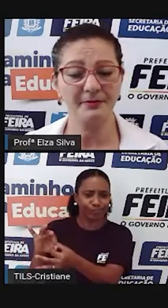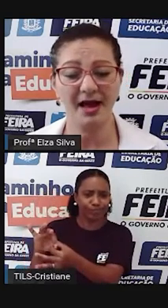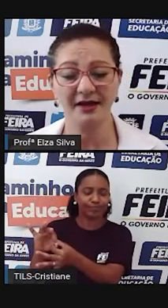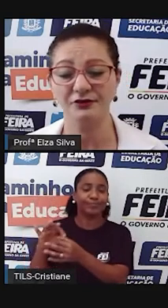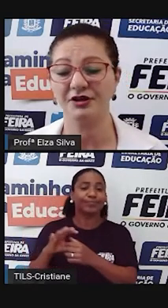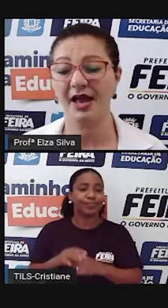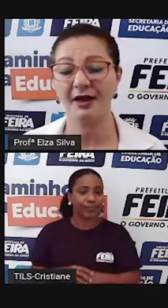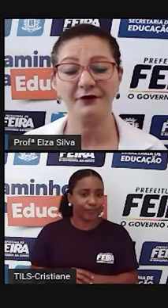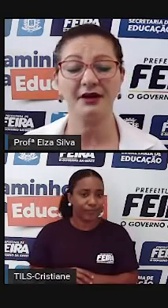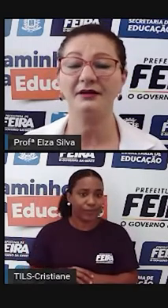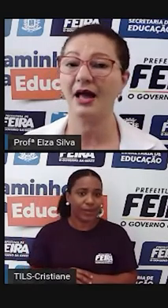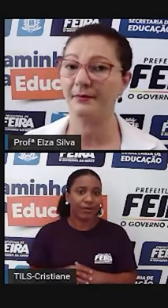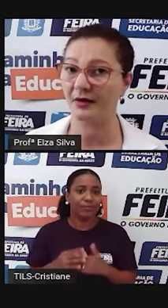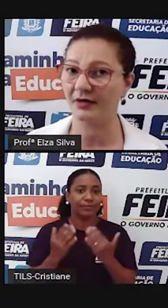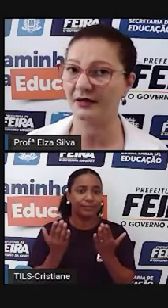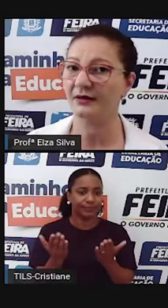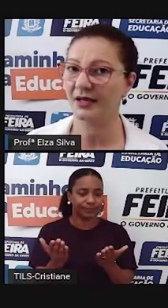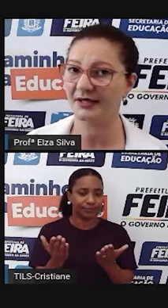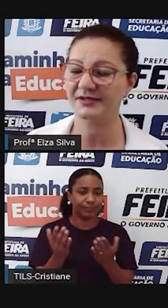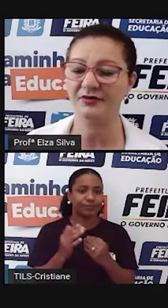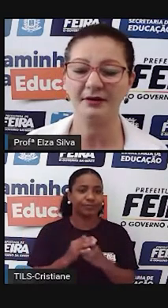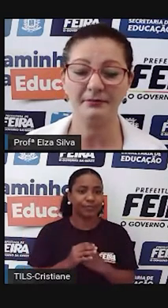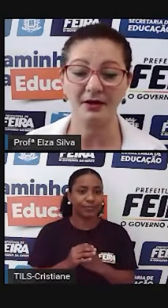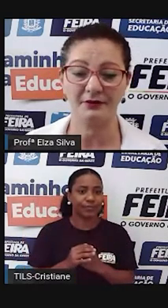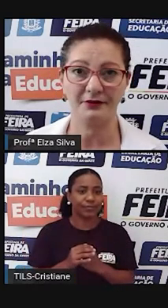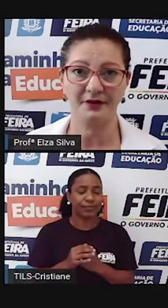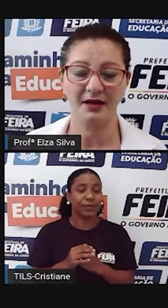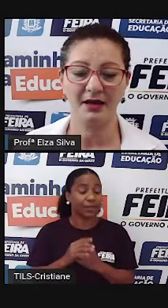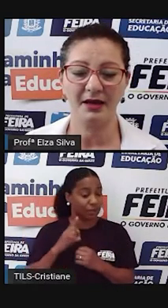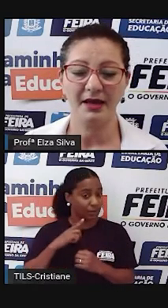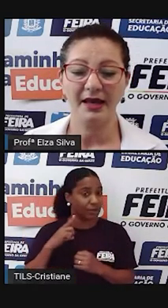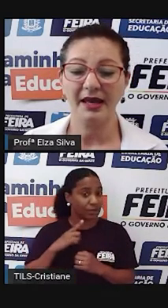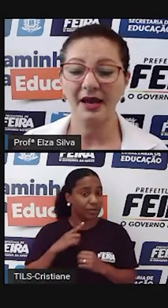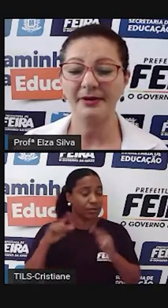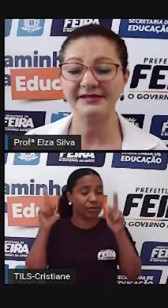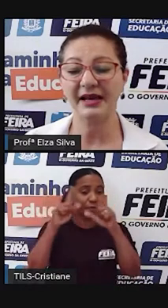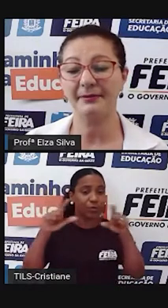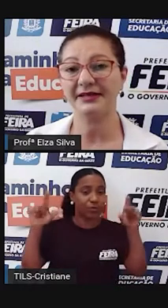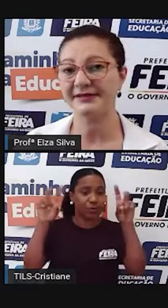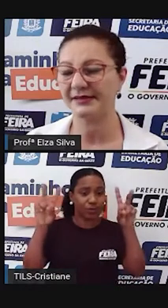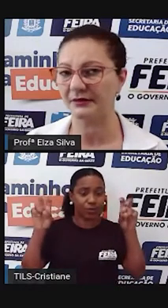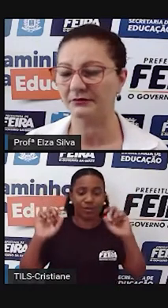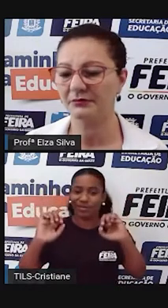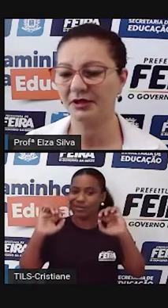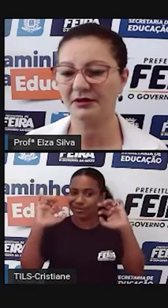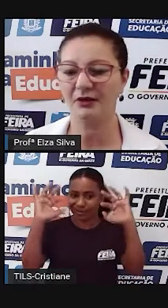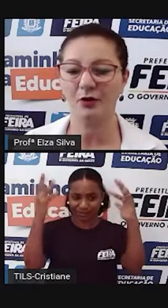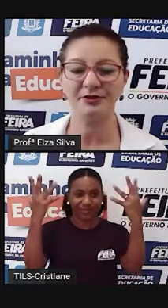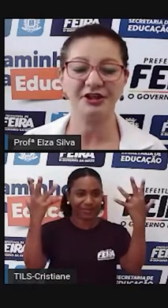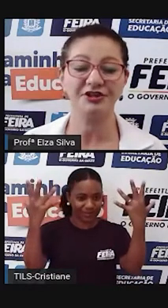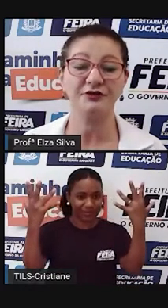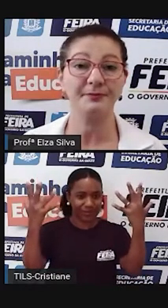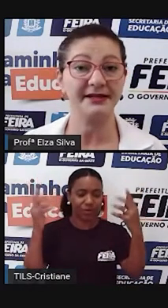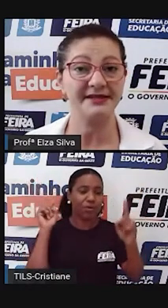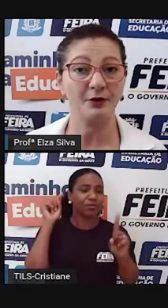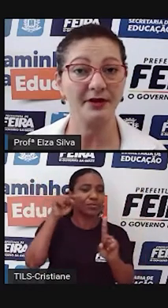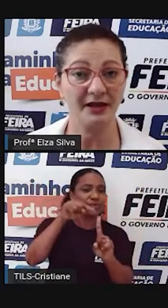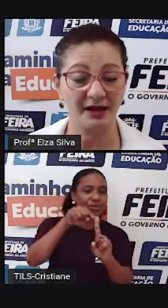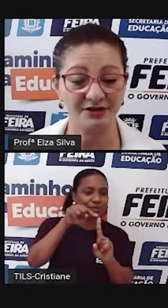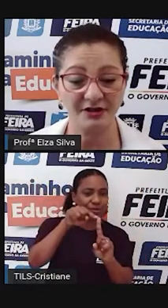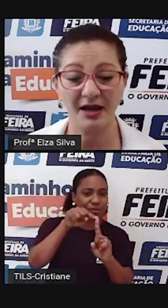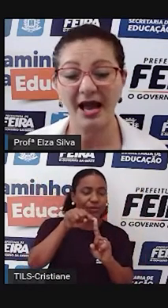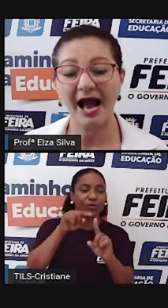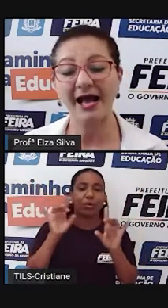também chamado de African American History Month. E é uma celebração que tem o objetivo de